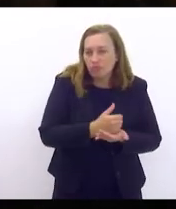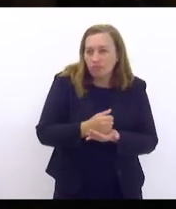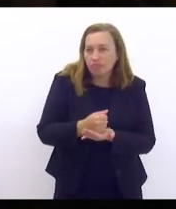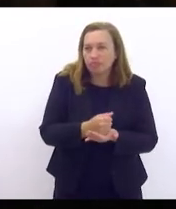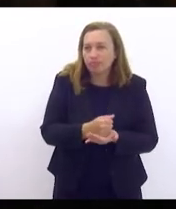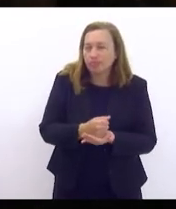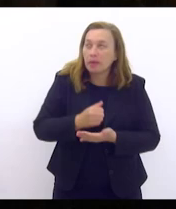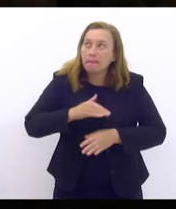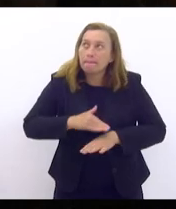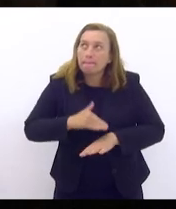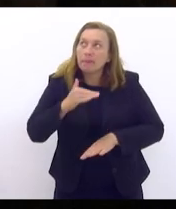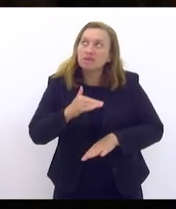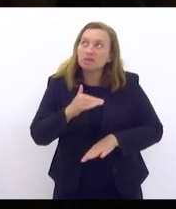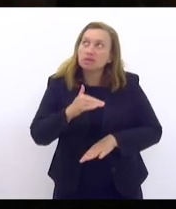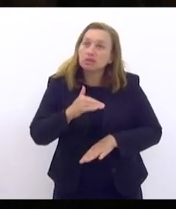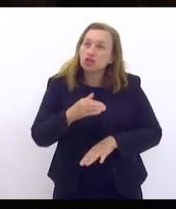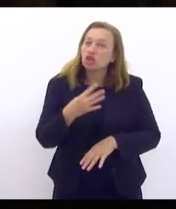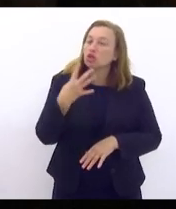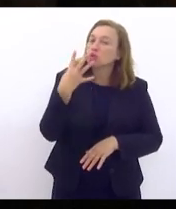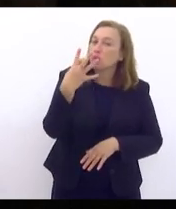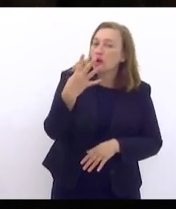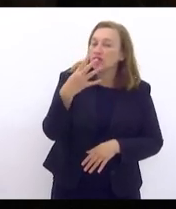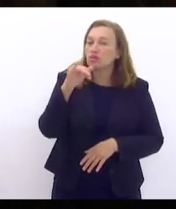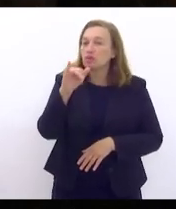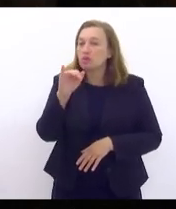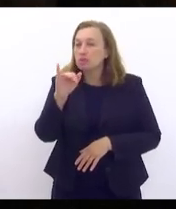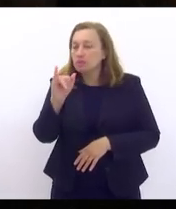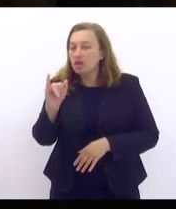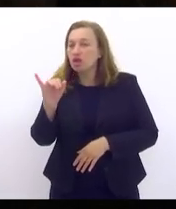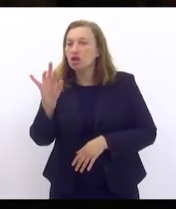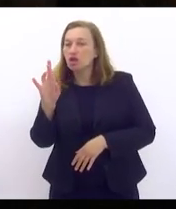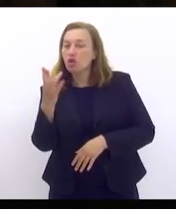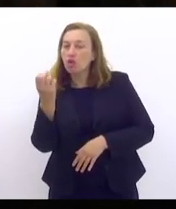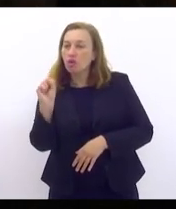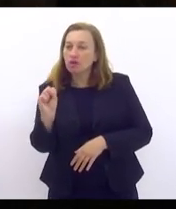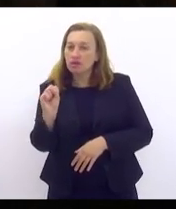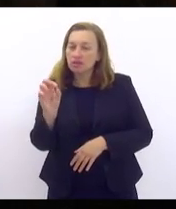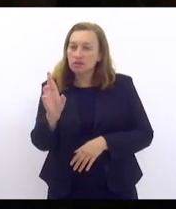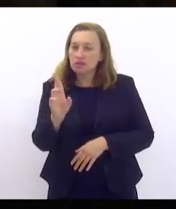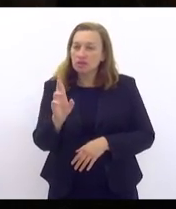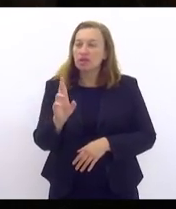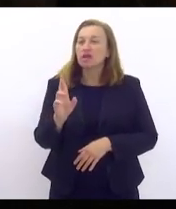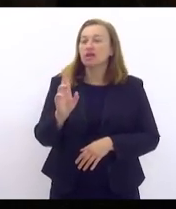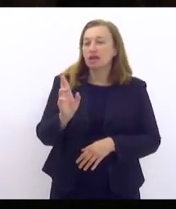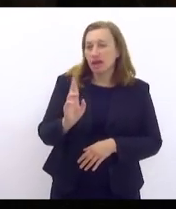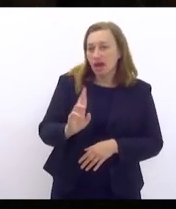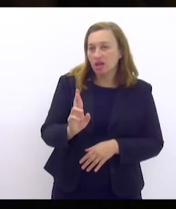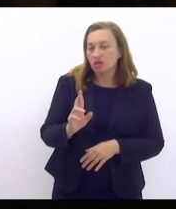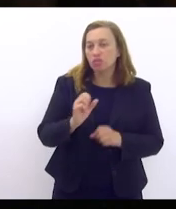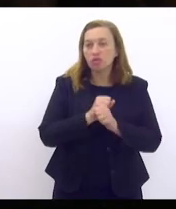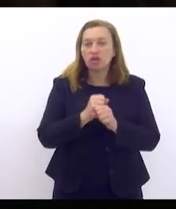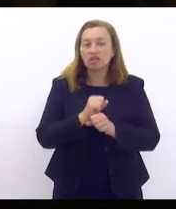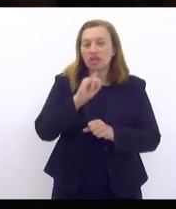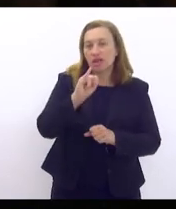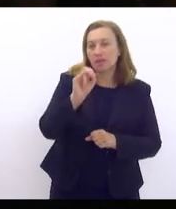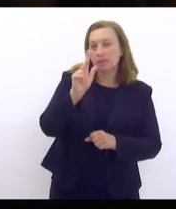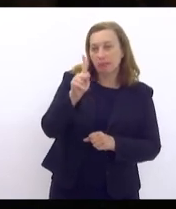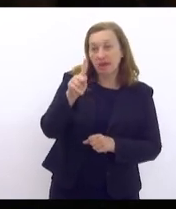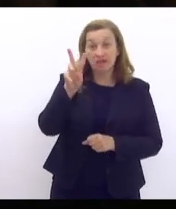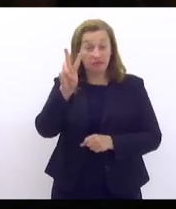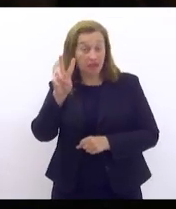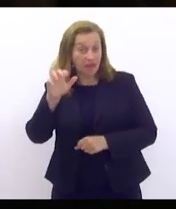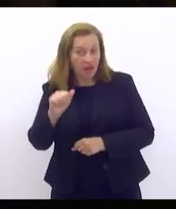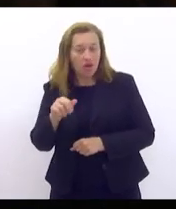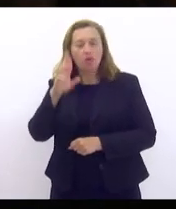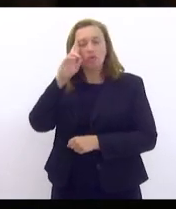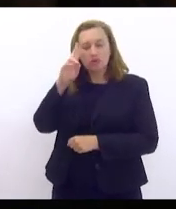mas de quatro bilhões de reais por ano de IPVA e com sabe